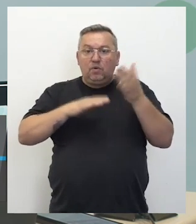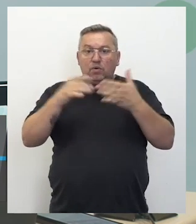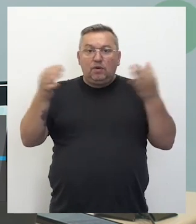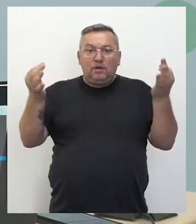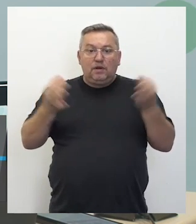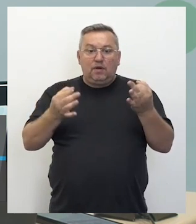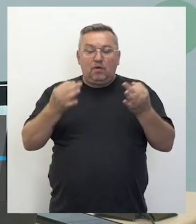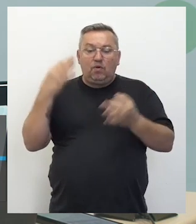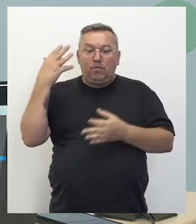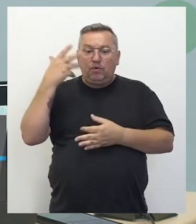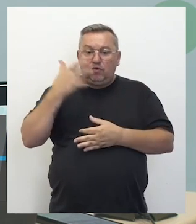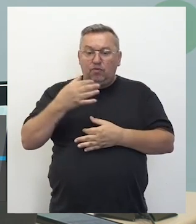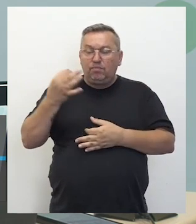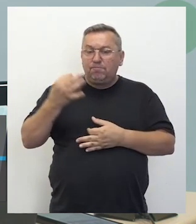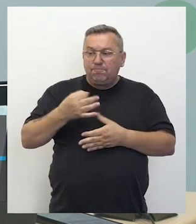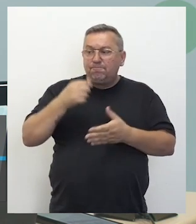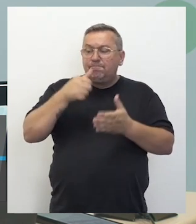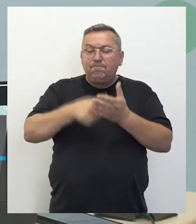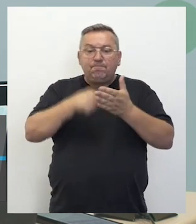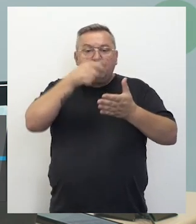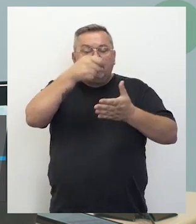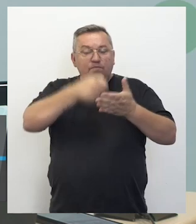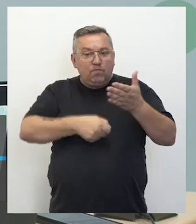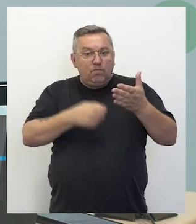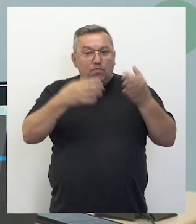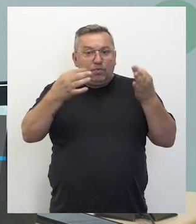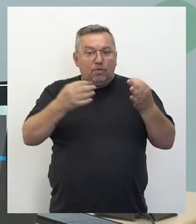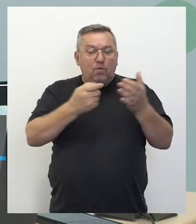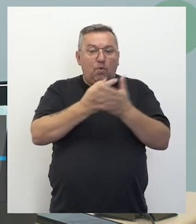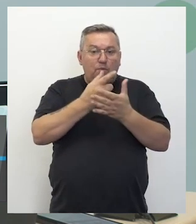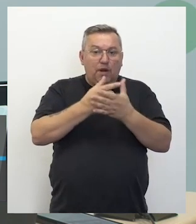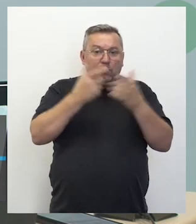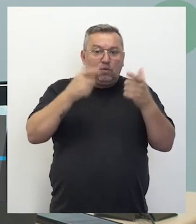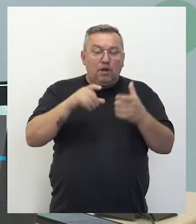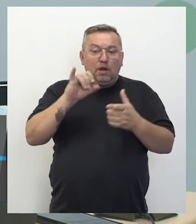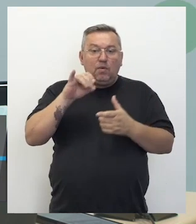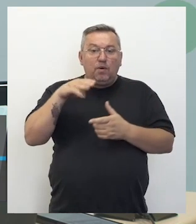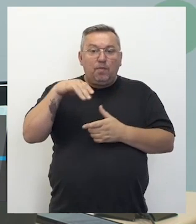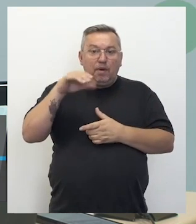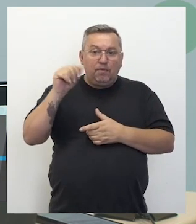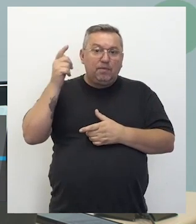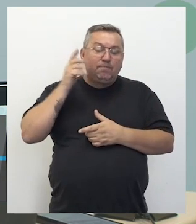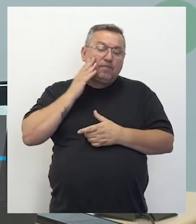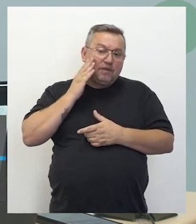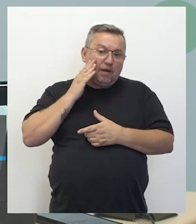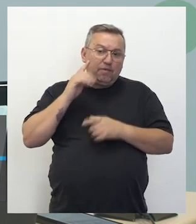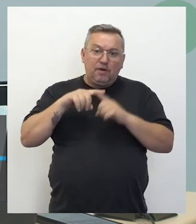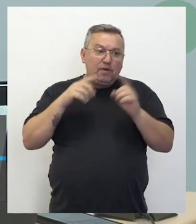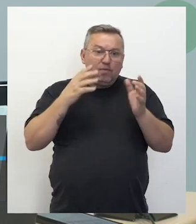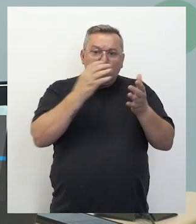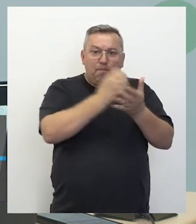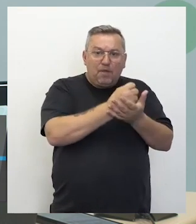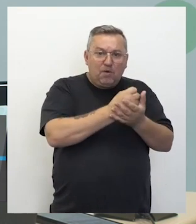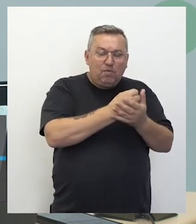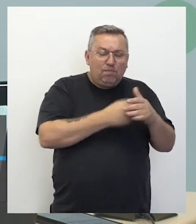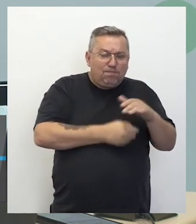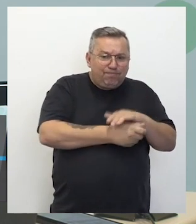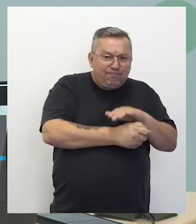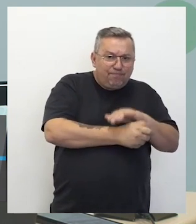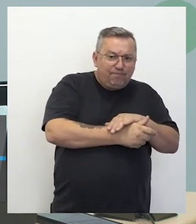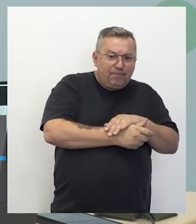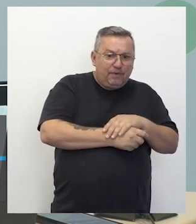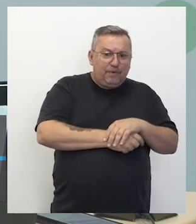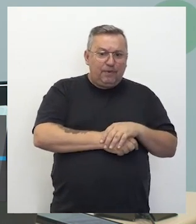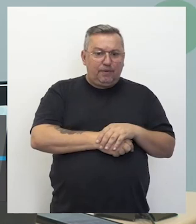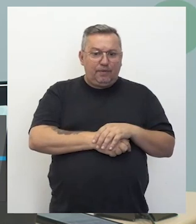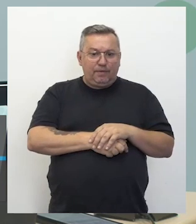legalizadinho, bonitinho, com documentação, comprado num lugar que o IBAMA registrou e que aí você sabe que não foi uma caça ilegal, que às vezes o cara, para caçar um